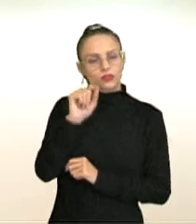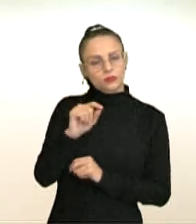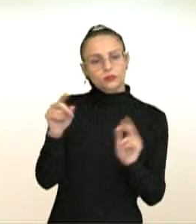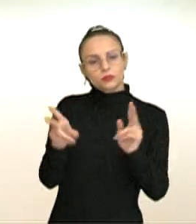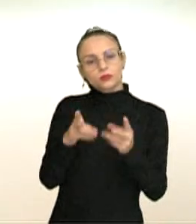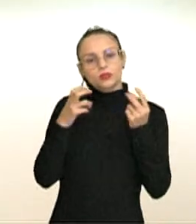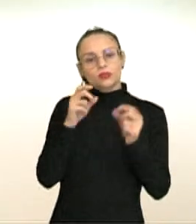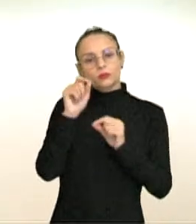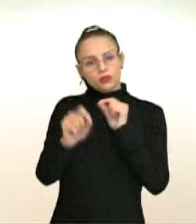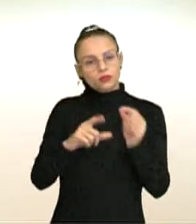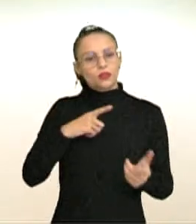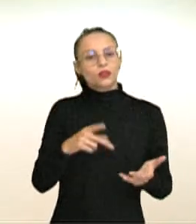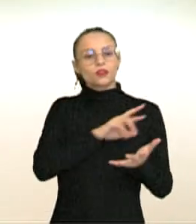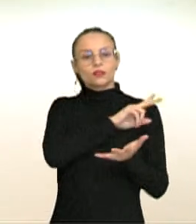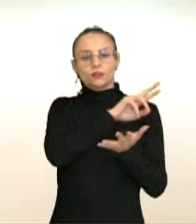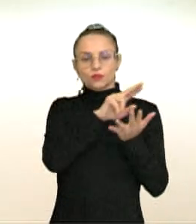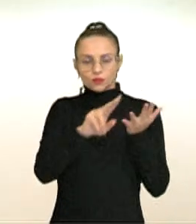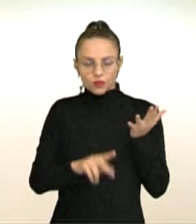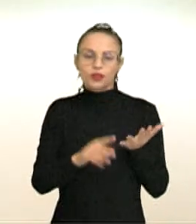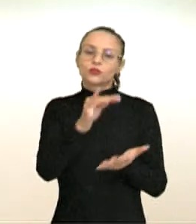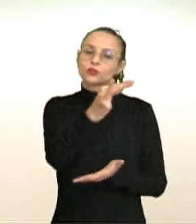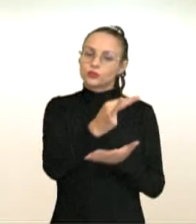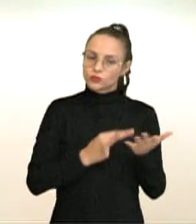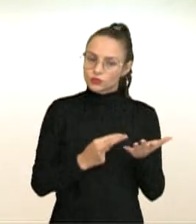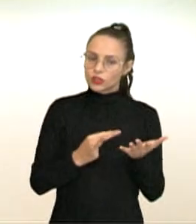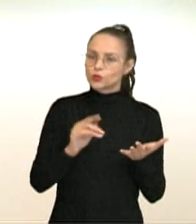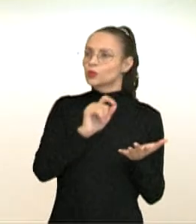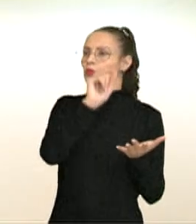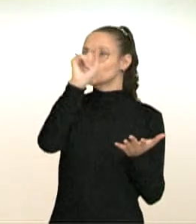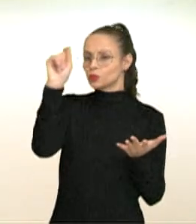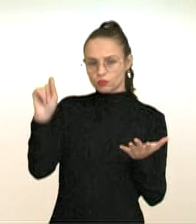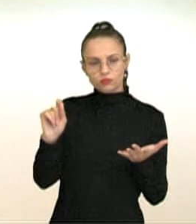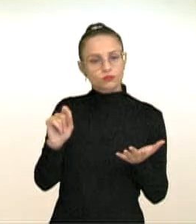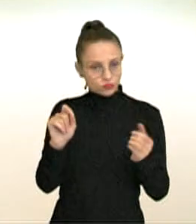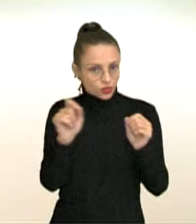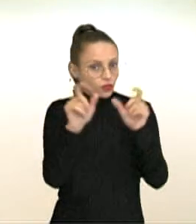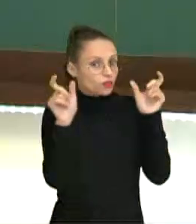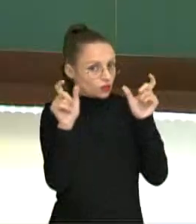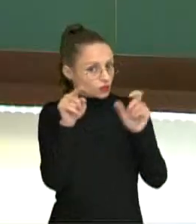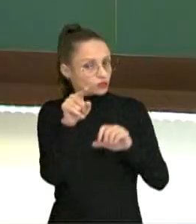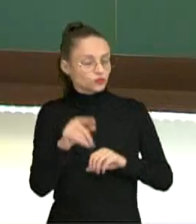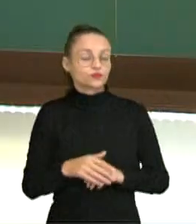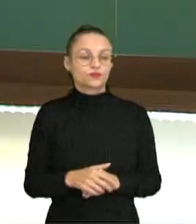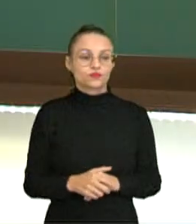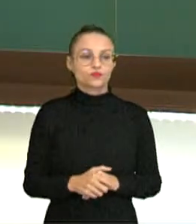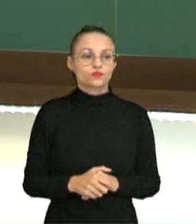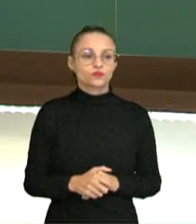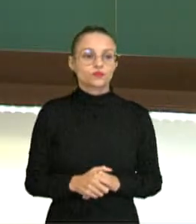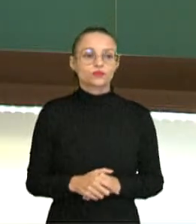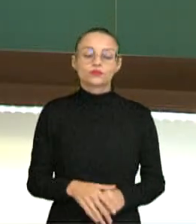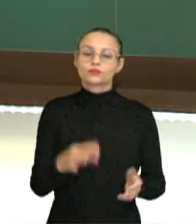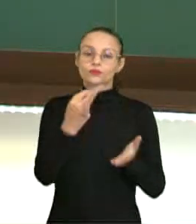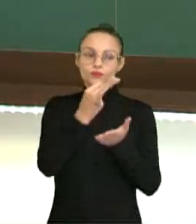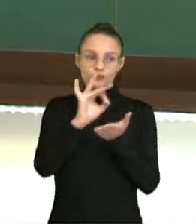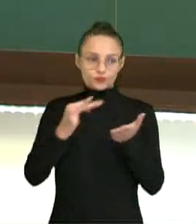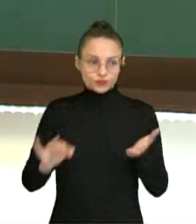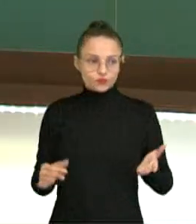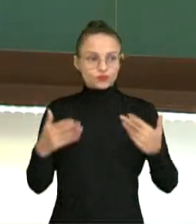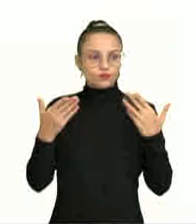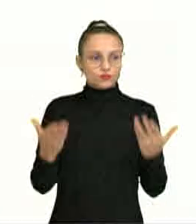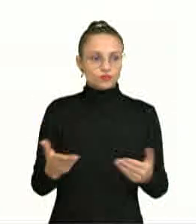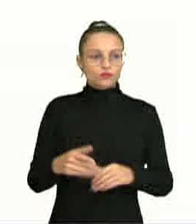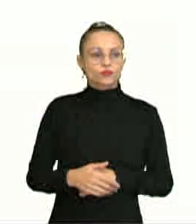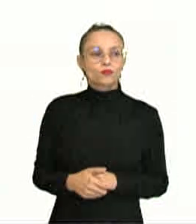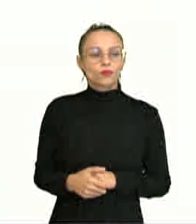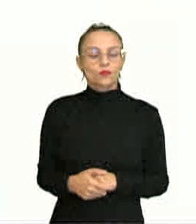existem vários agora nos textos por aí. Atente seus olhos. Vamos gabaritar aqui então a letra